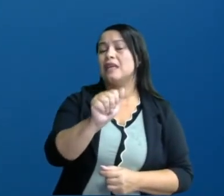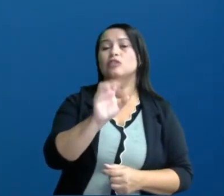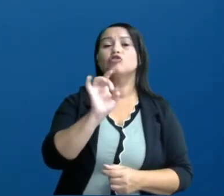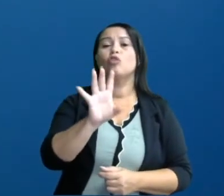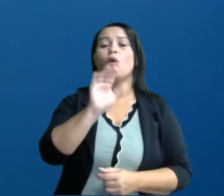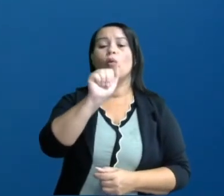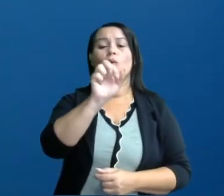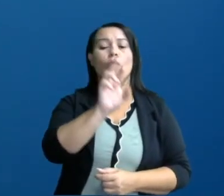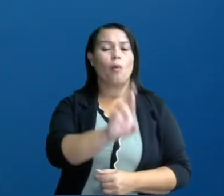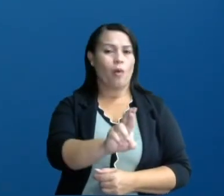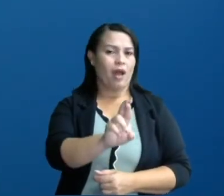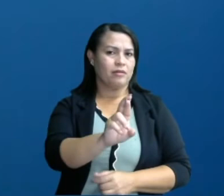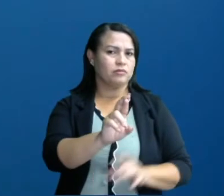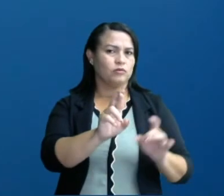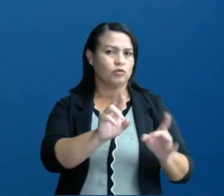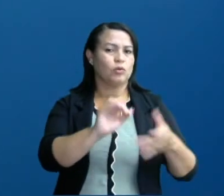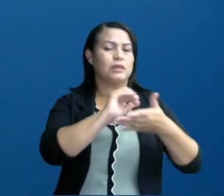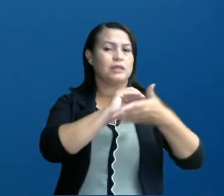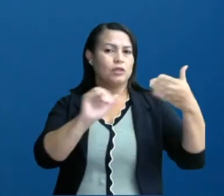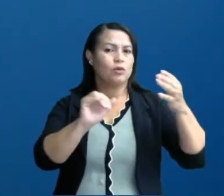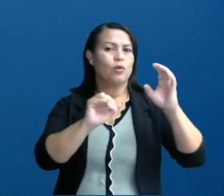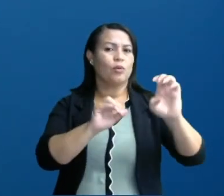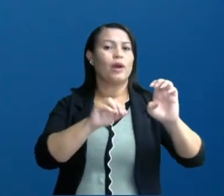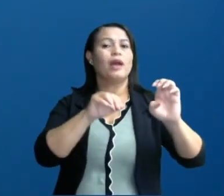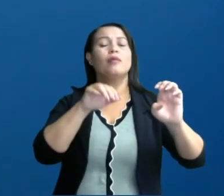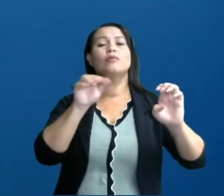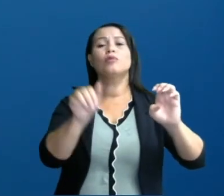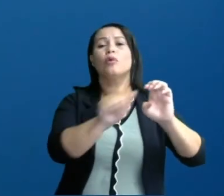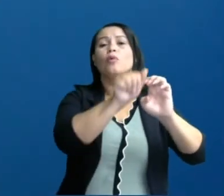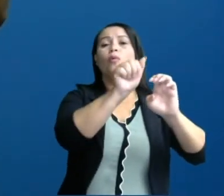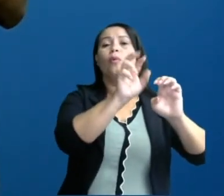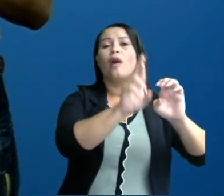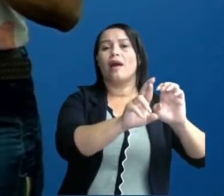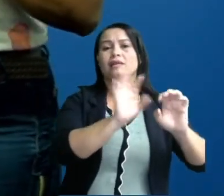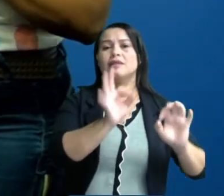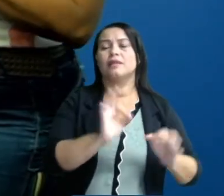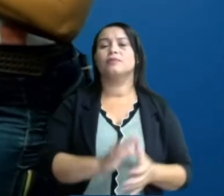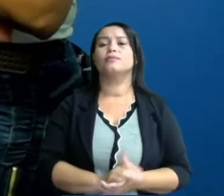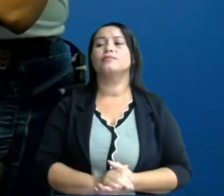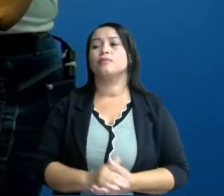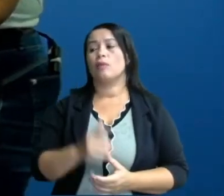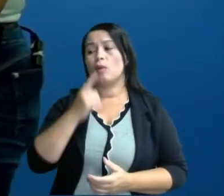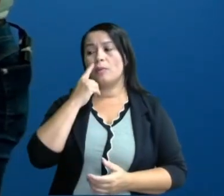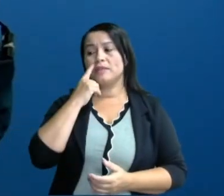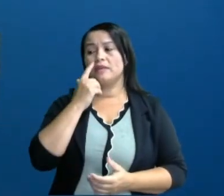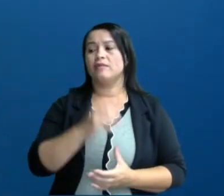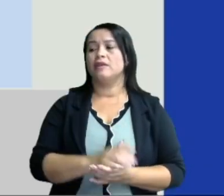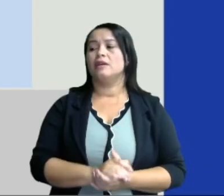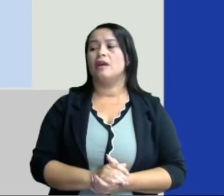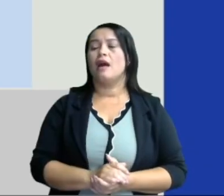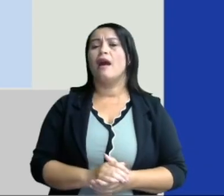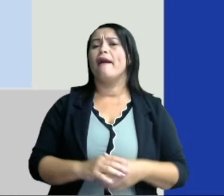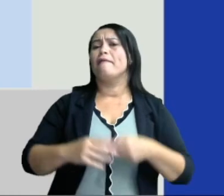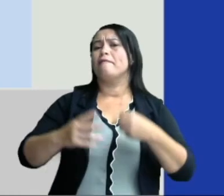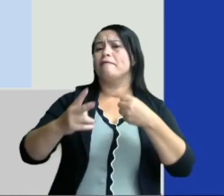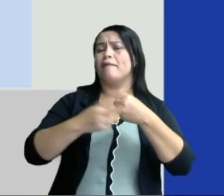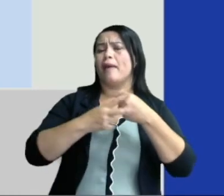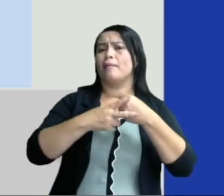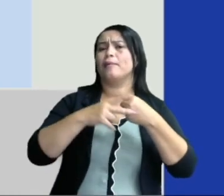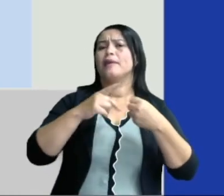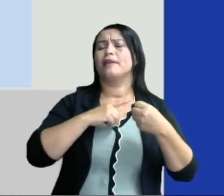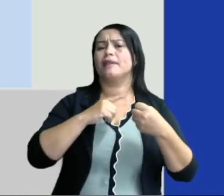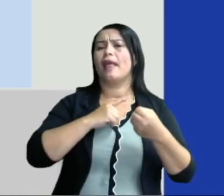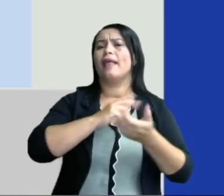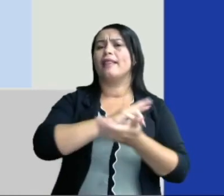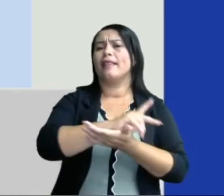Ar. Concretizar, a gente acrescenta isar. Então, ó, verbos que derivam de palavras